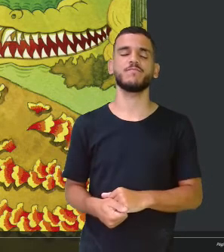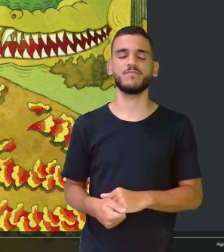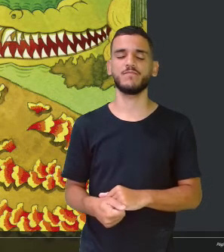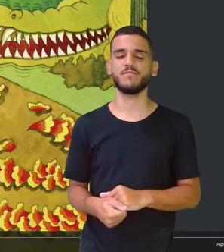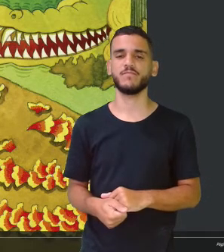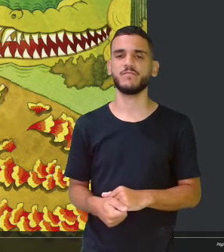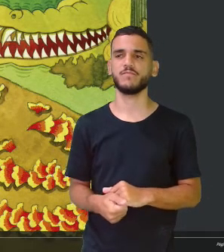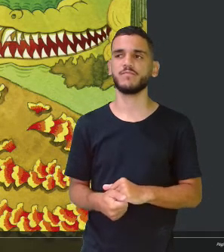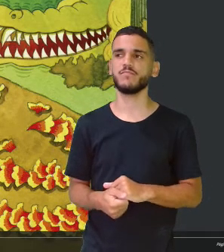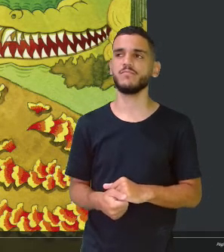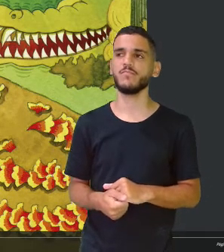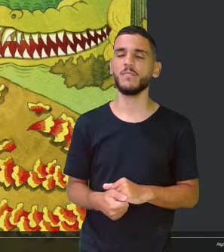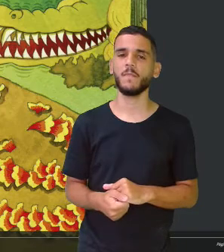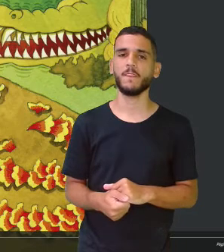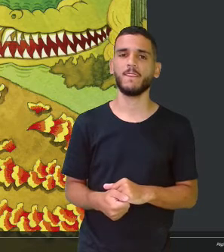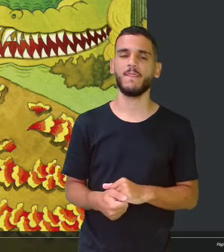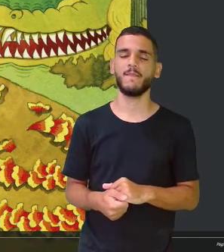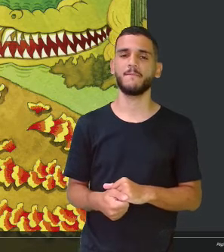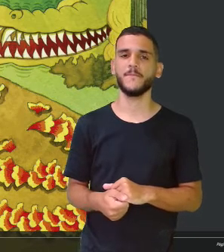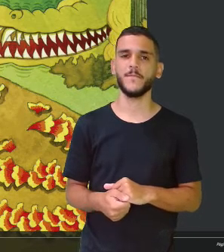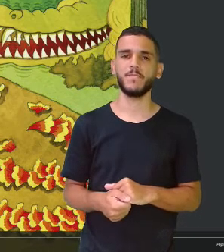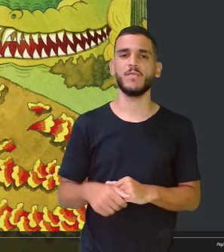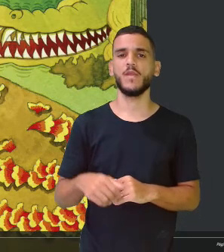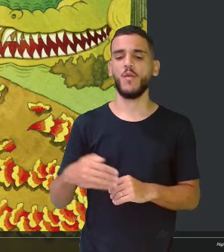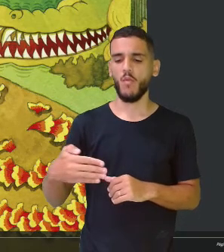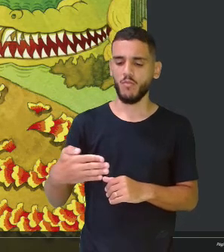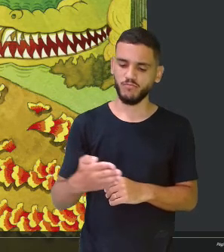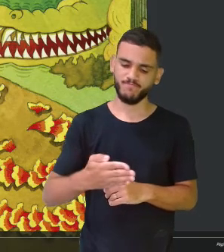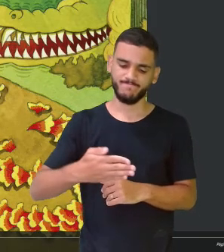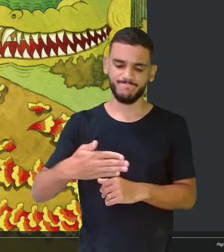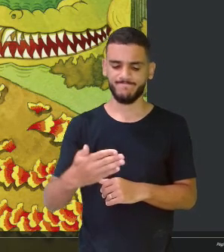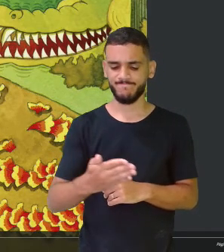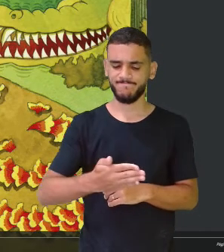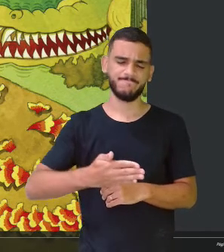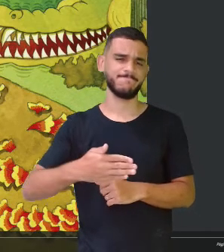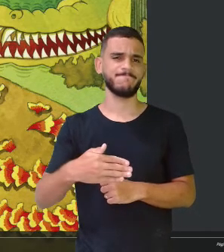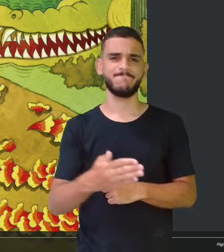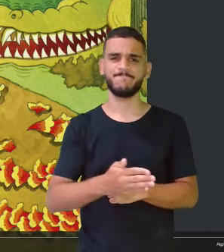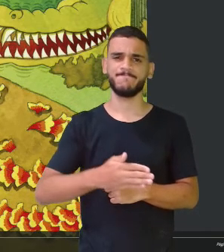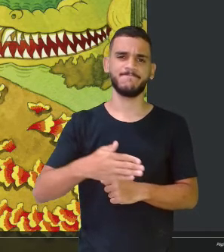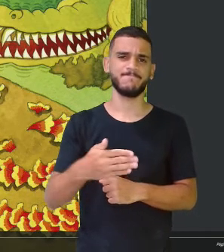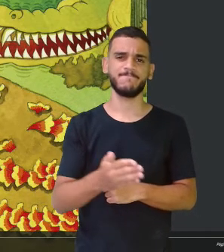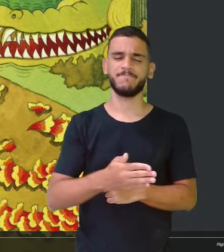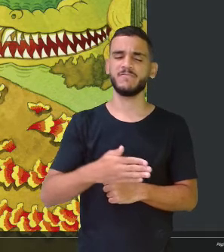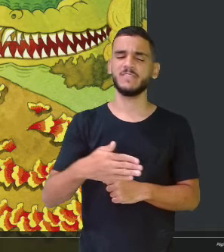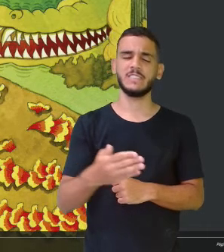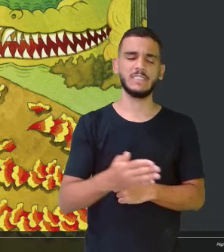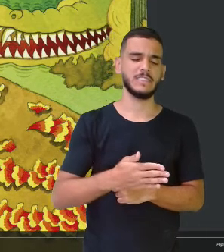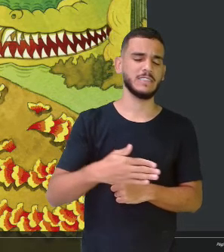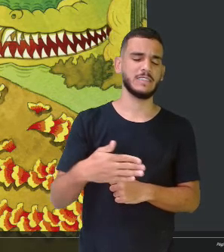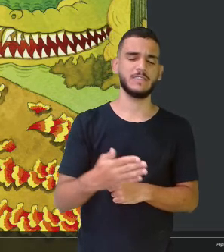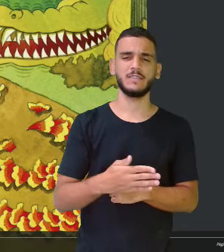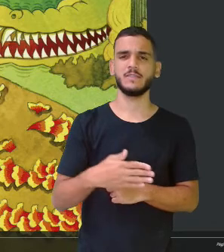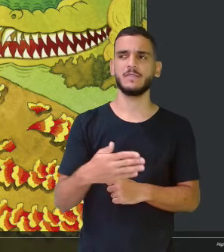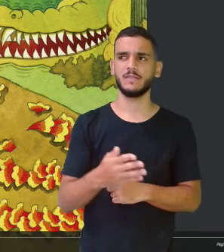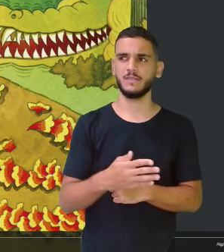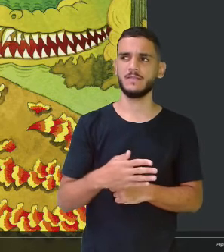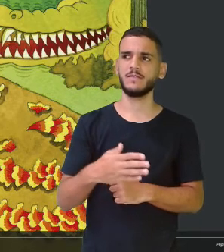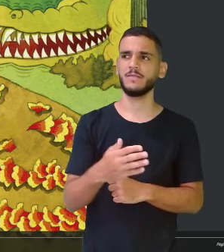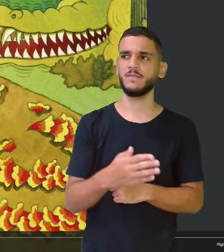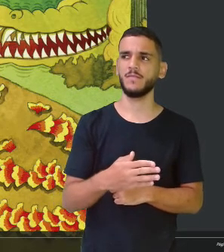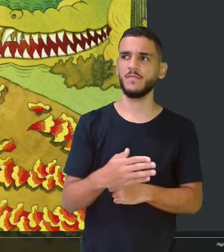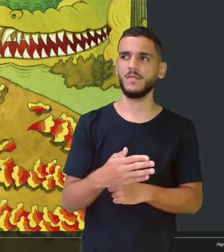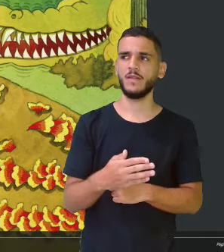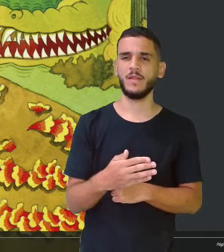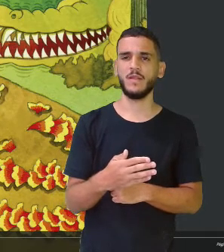Lá chegando, o peixão foi andando devagar. Procurava o inho e assobiava. De repente, plaf,